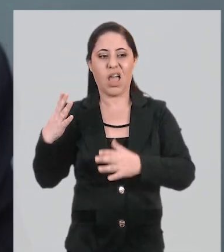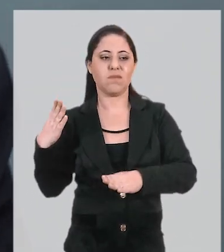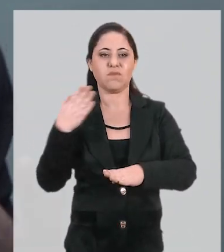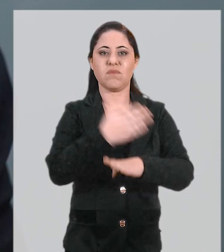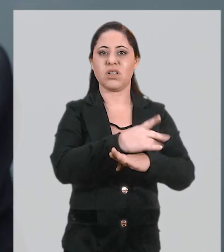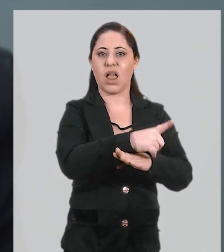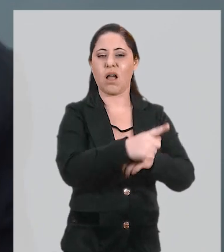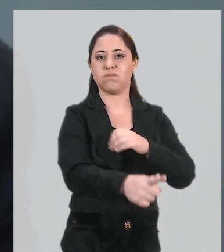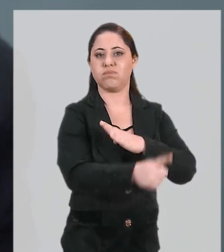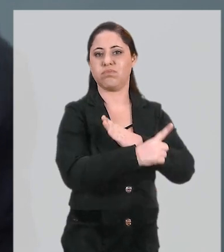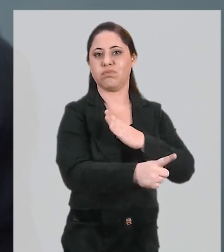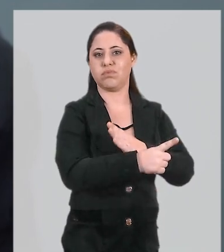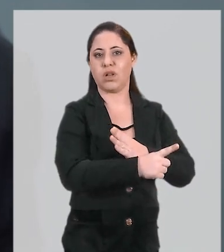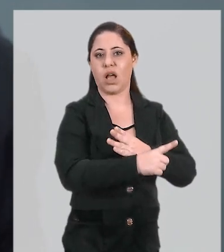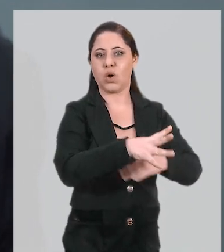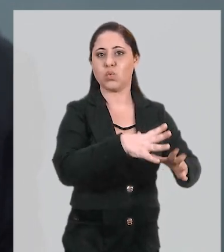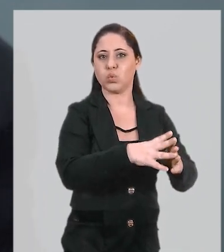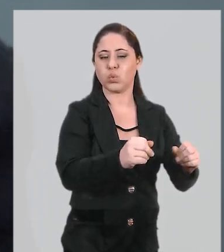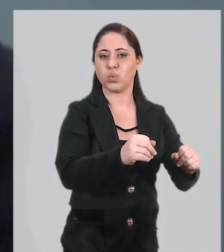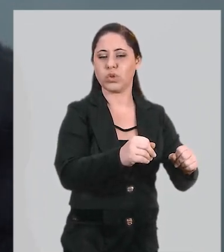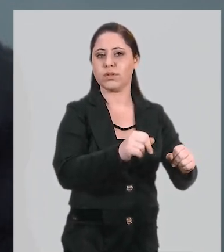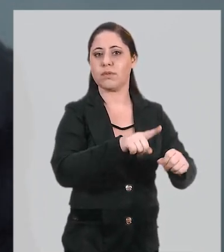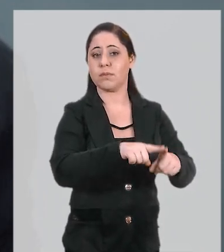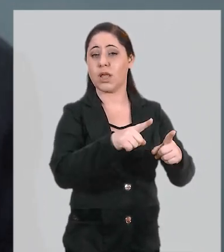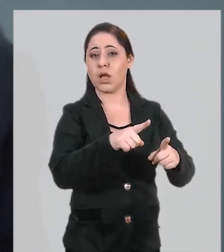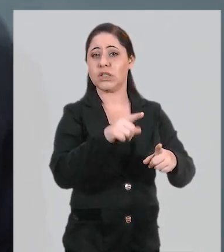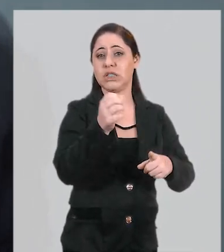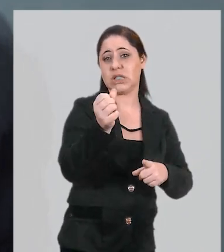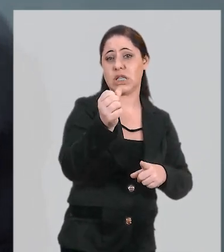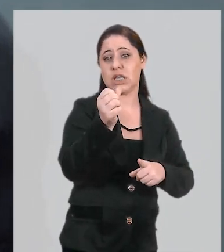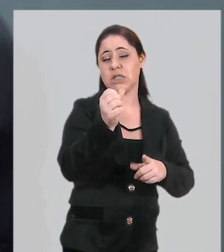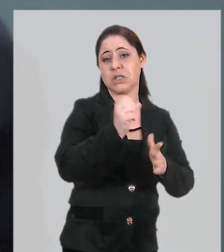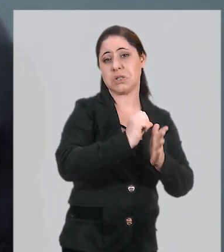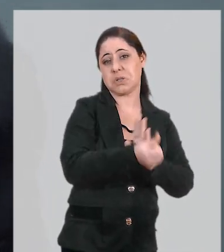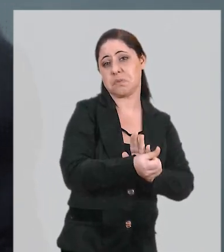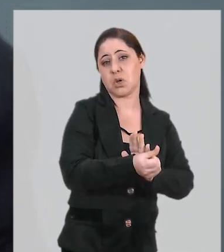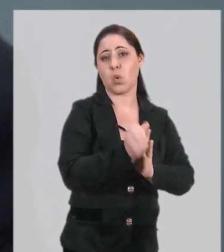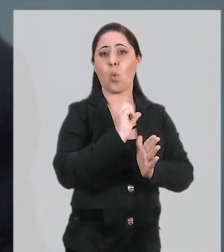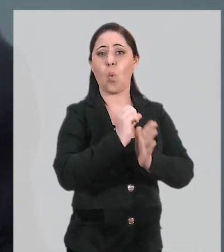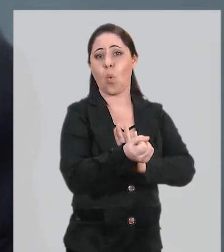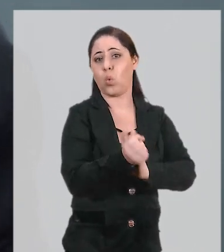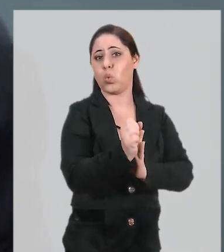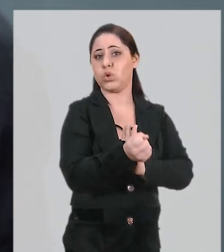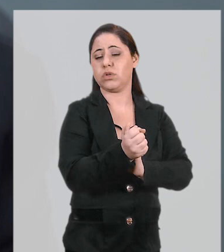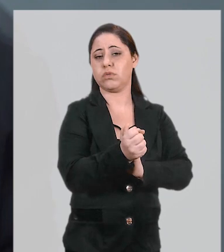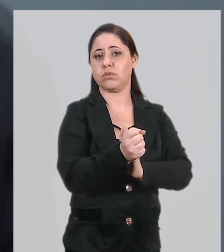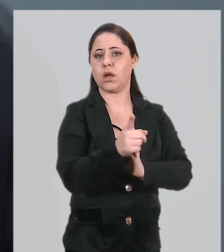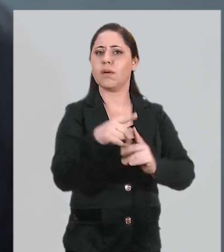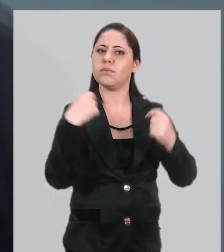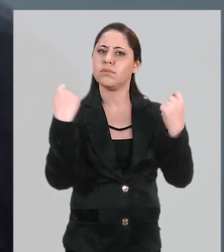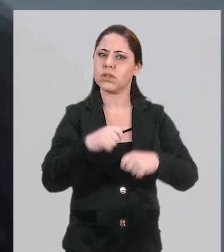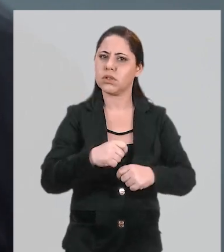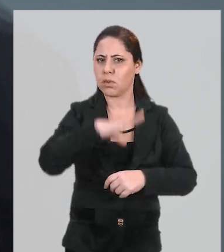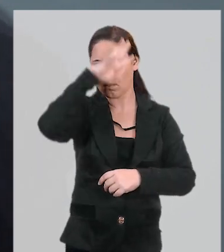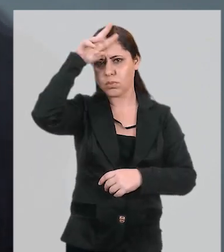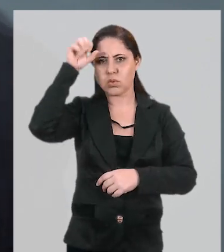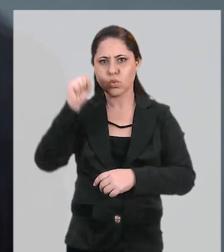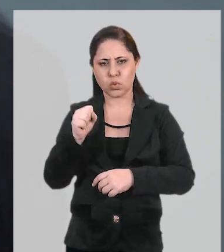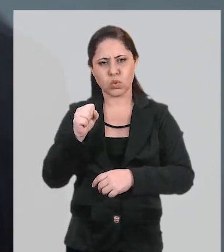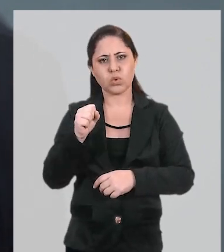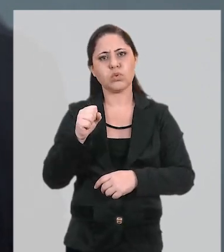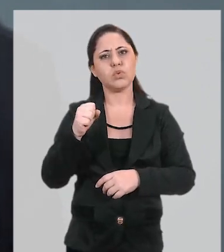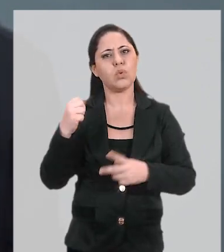tratar e permanecer o período lá, seja de 6 meses ou 8 meses. E eu defendo que nós precisaríamos ter no Mato Grosso do